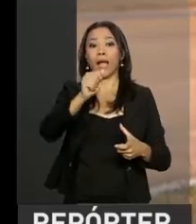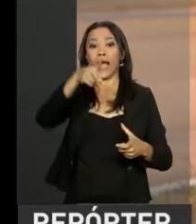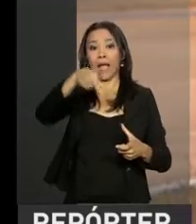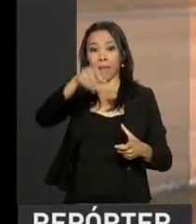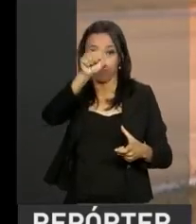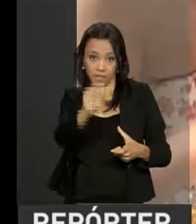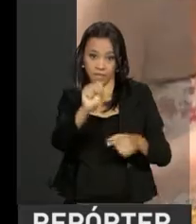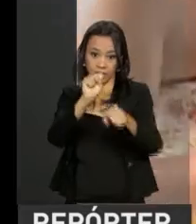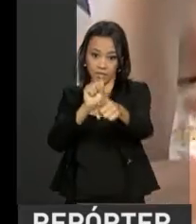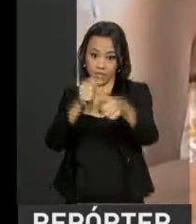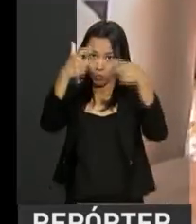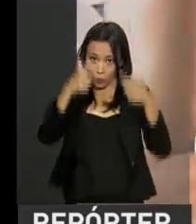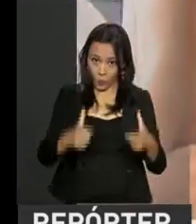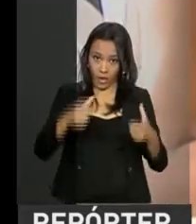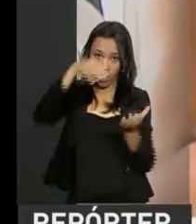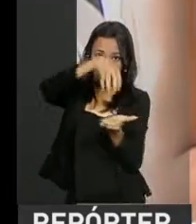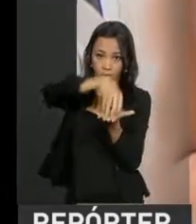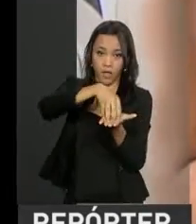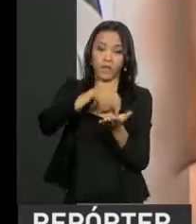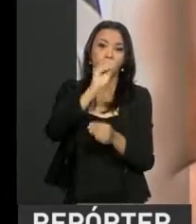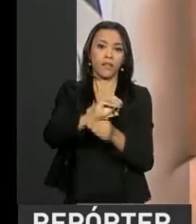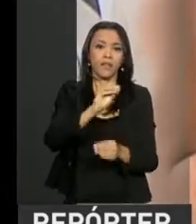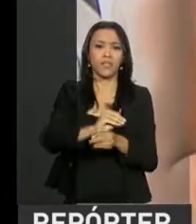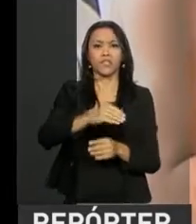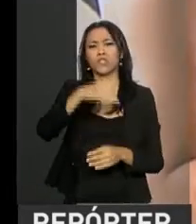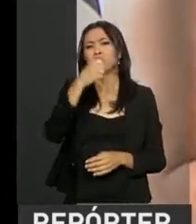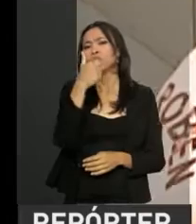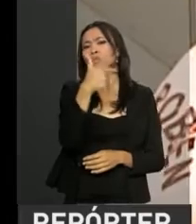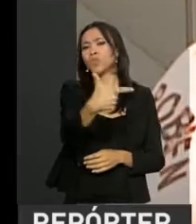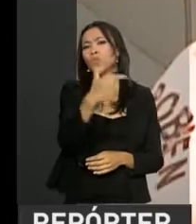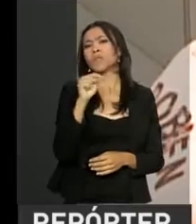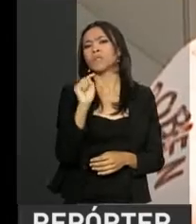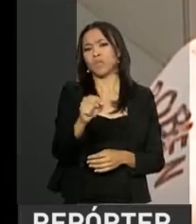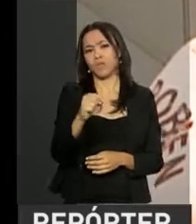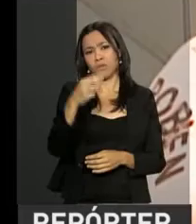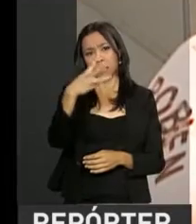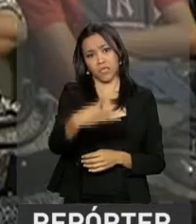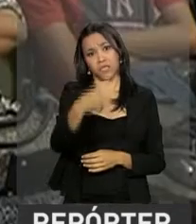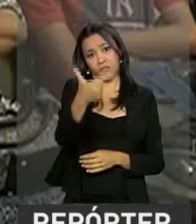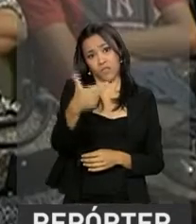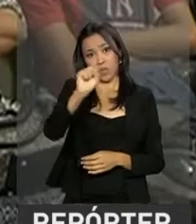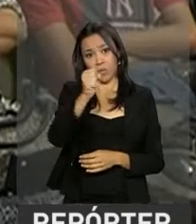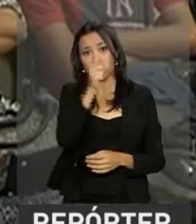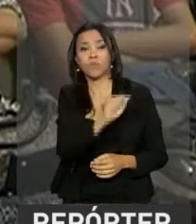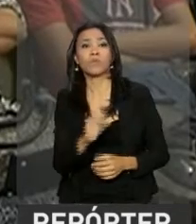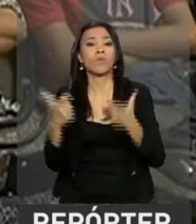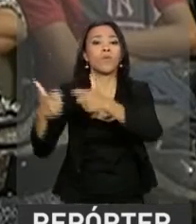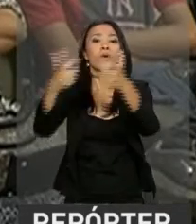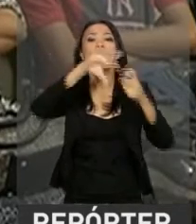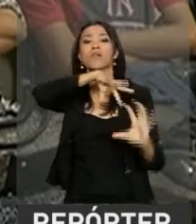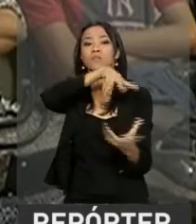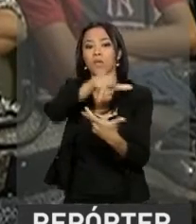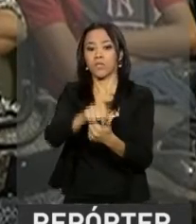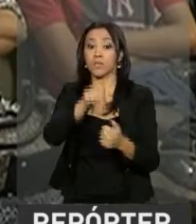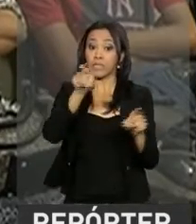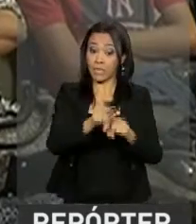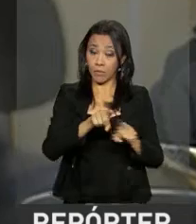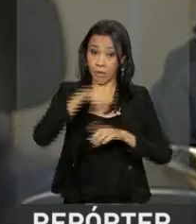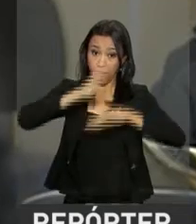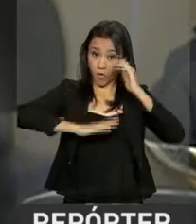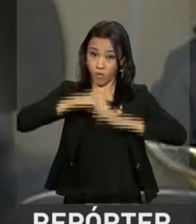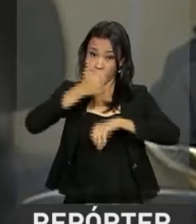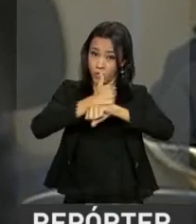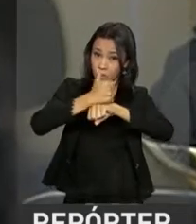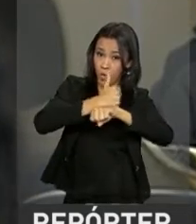os CAPs. São 2.328 unidades em todo o país. Especialistas alertam ainda para a depressão